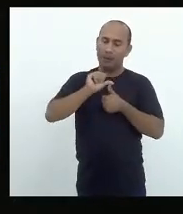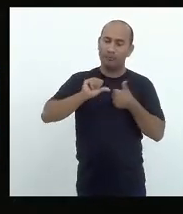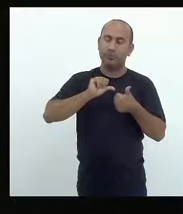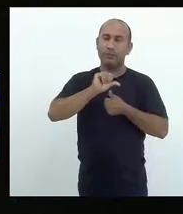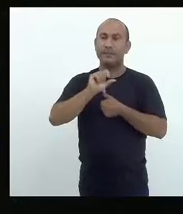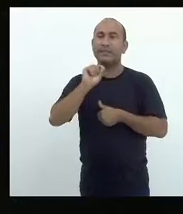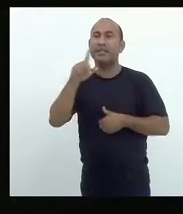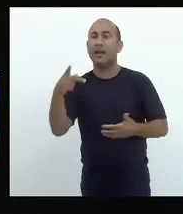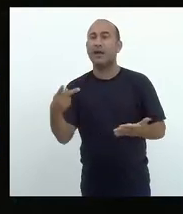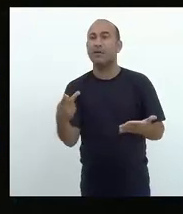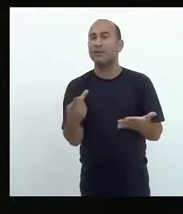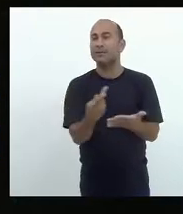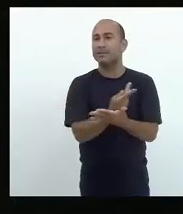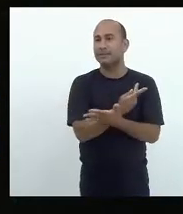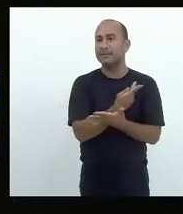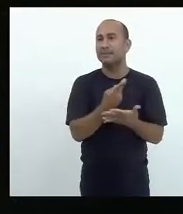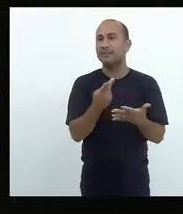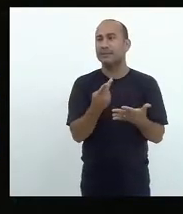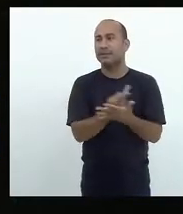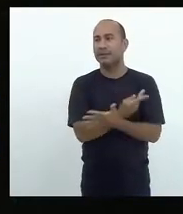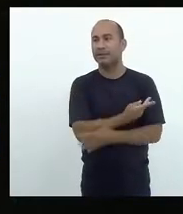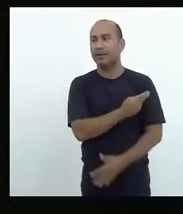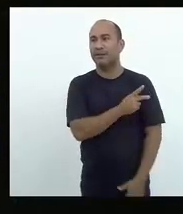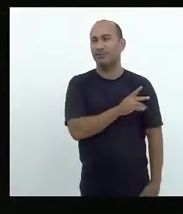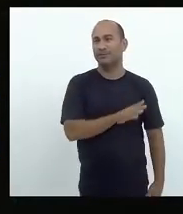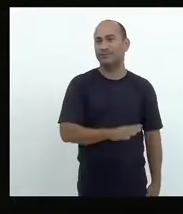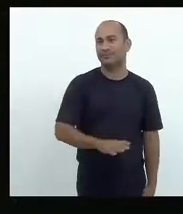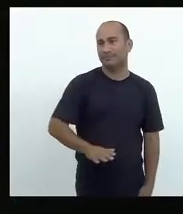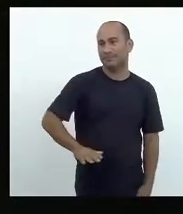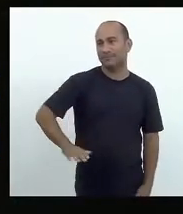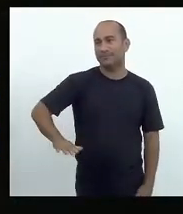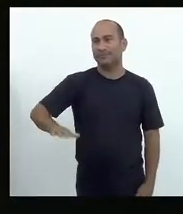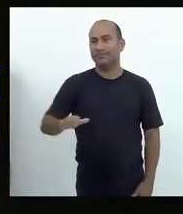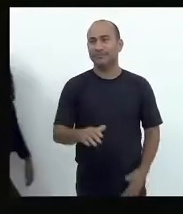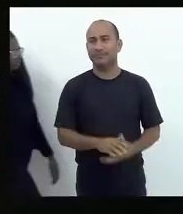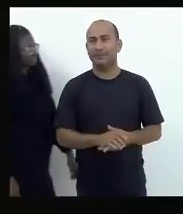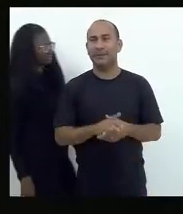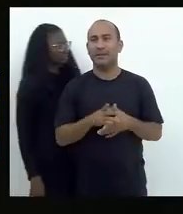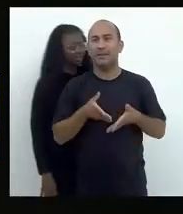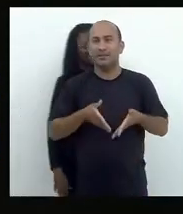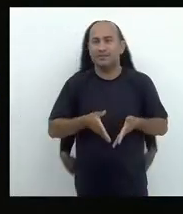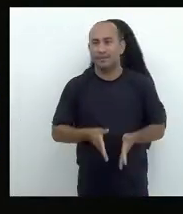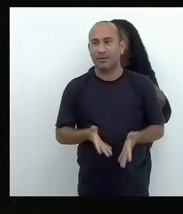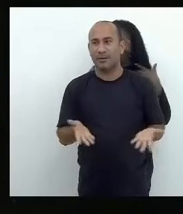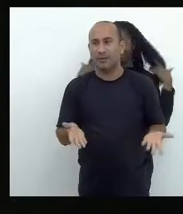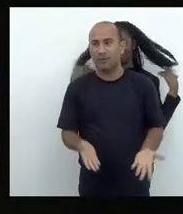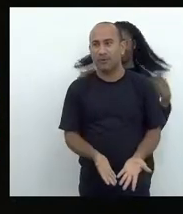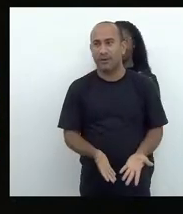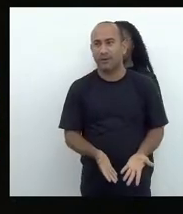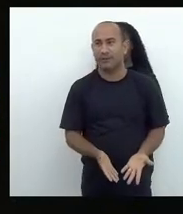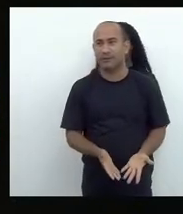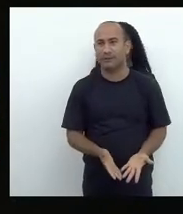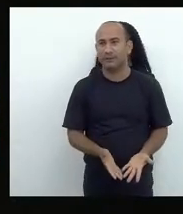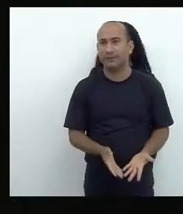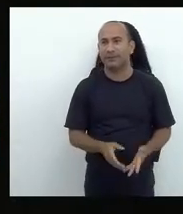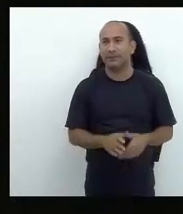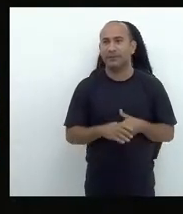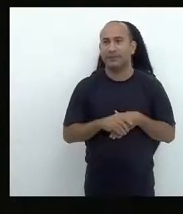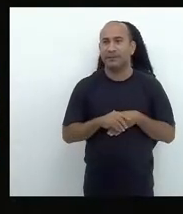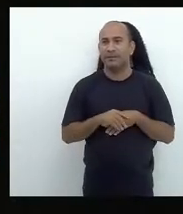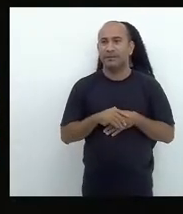que aconteciam com aqueles nenenzinhos recém-nascidos. É um pouquinho da hora de